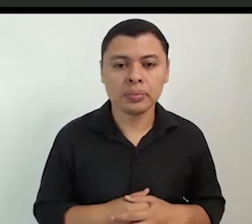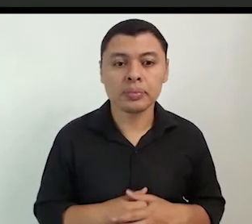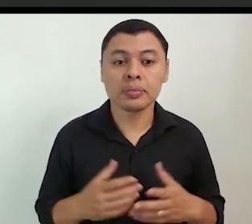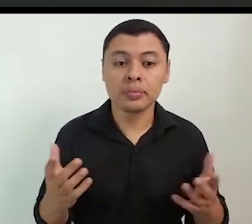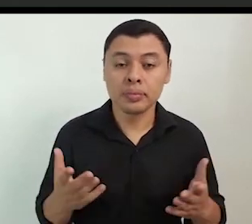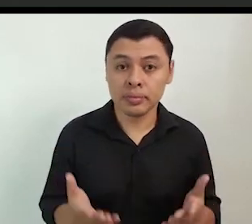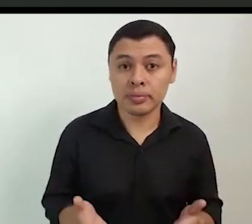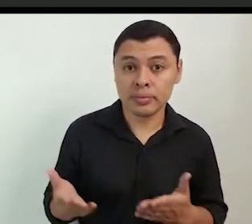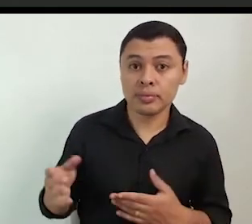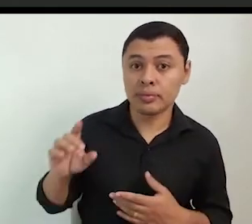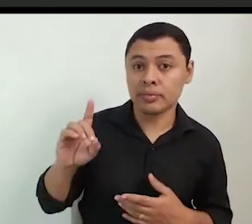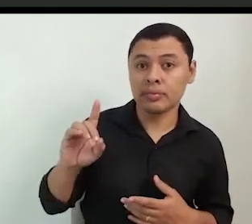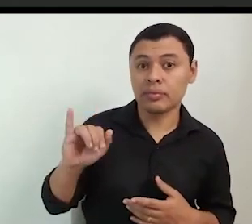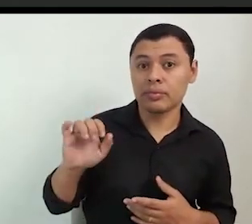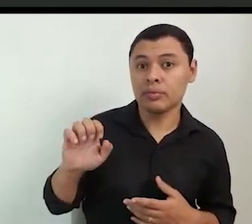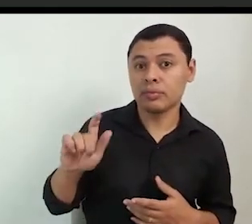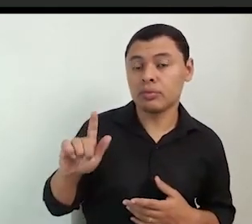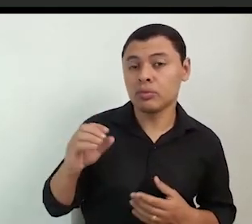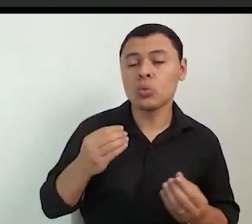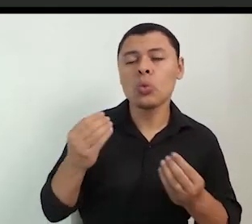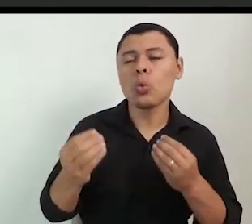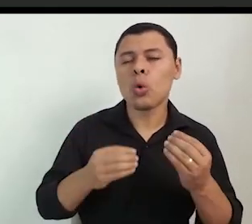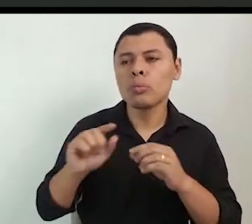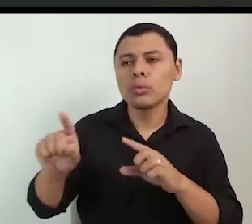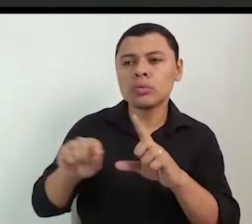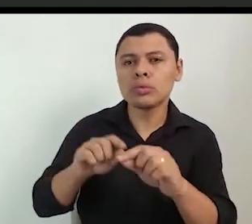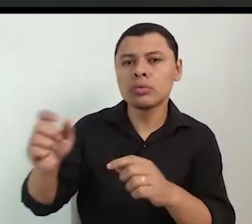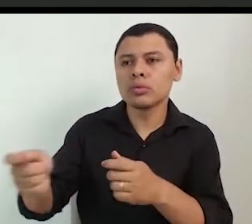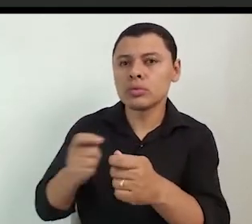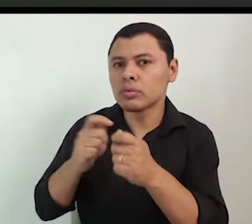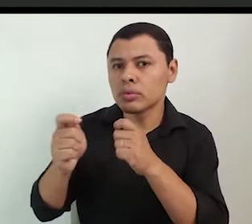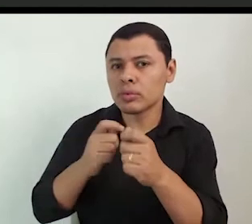o Diego sobre a questão do processo seletivo e a pessoa com deficiência visual.